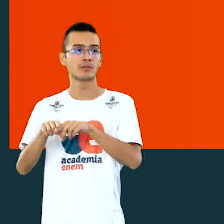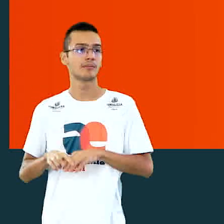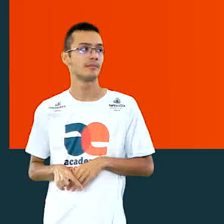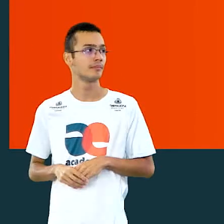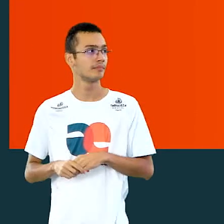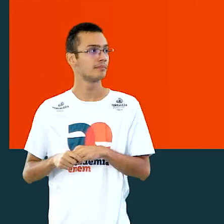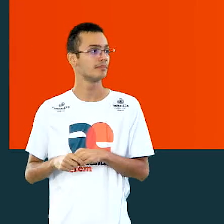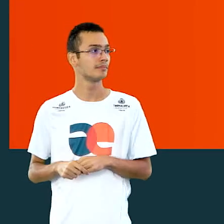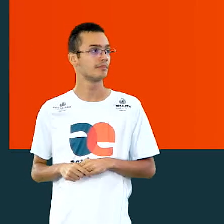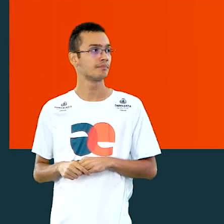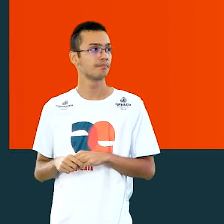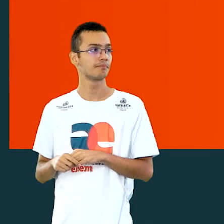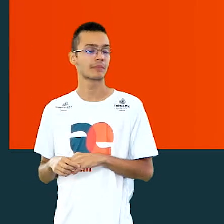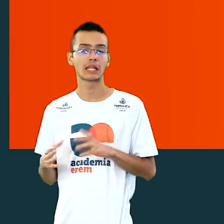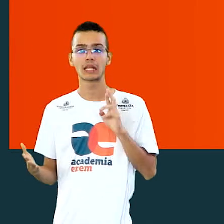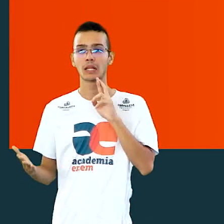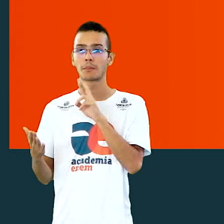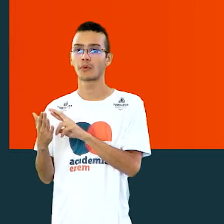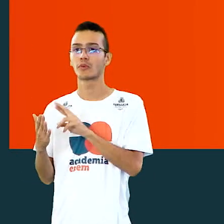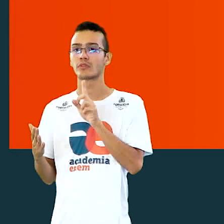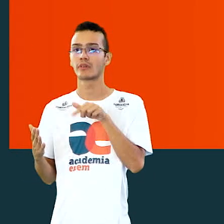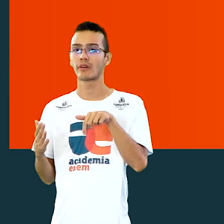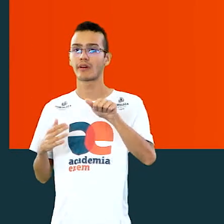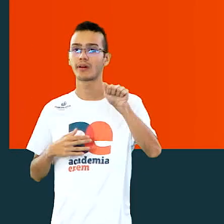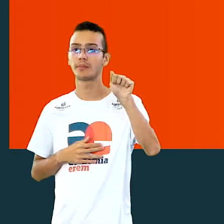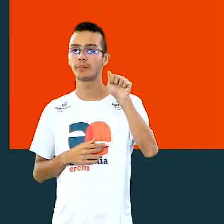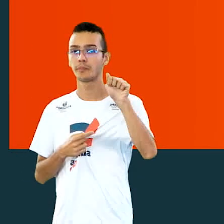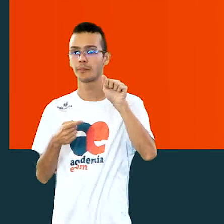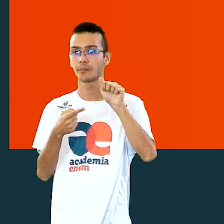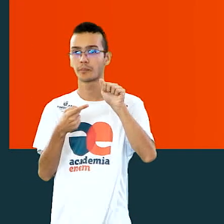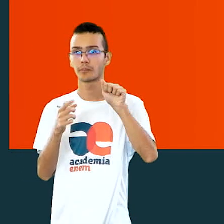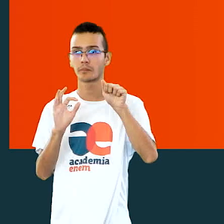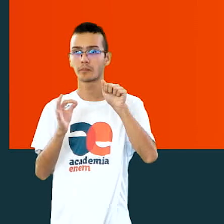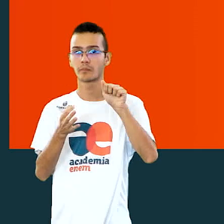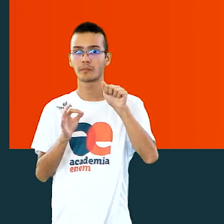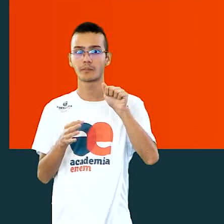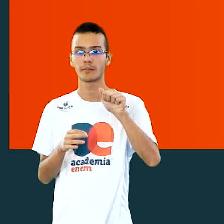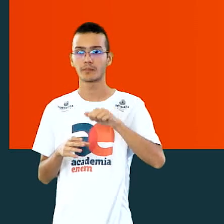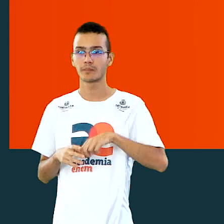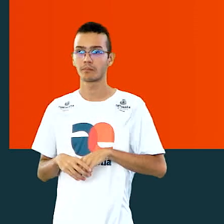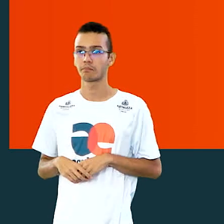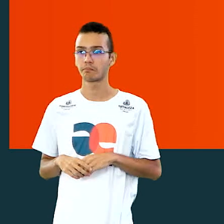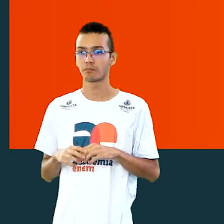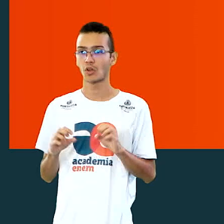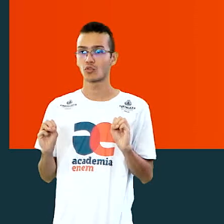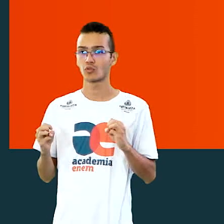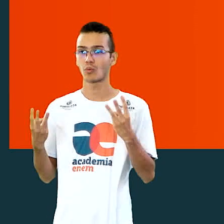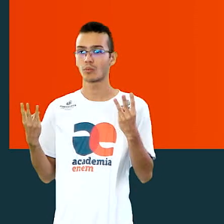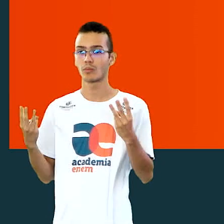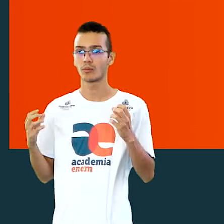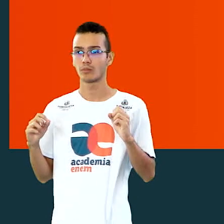Resposta, item A. Show? Show?